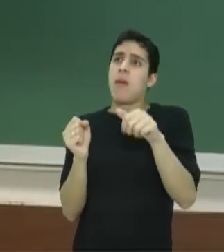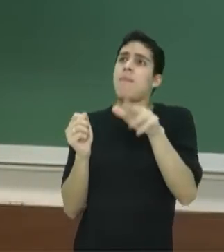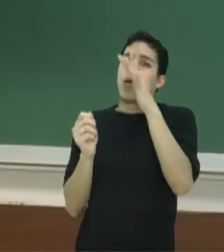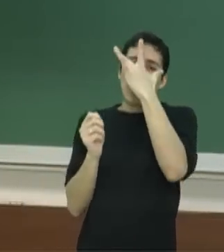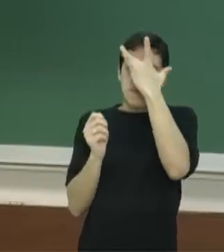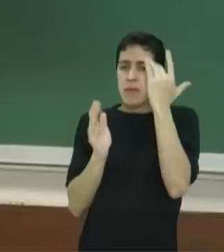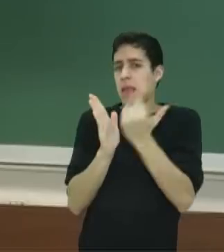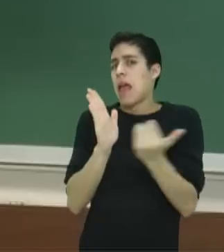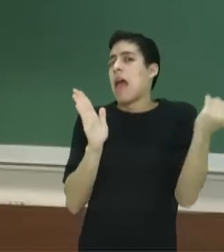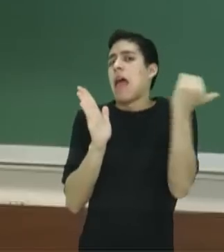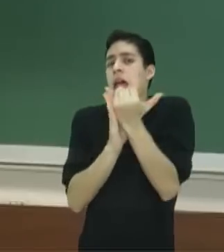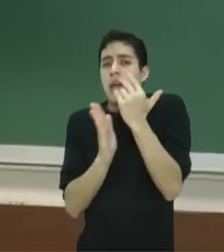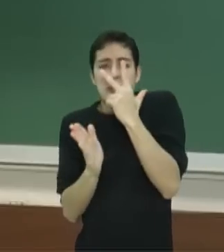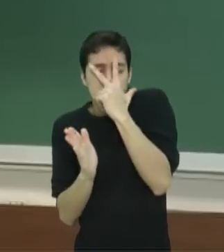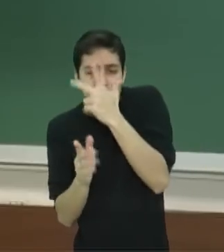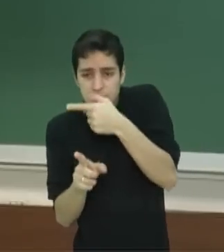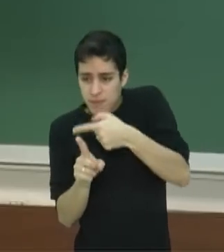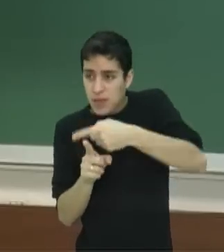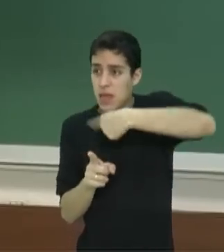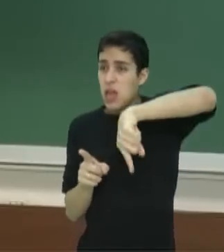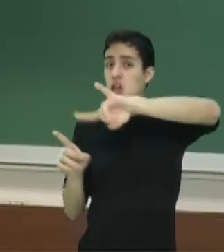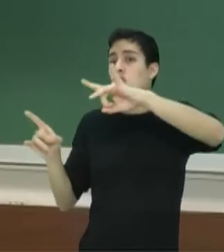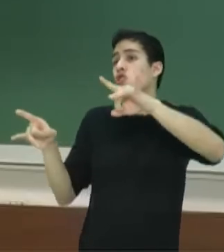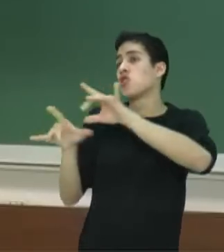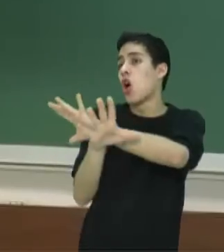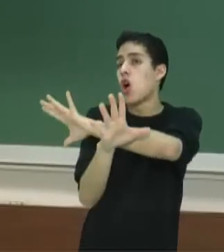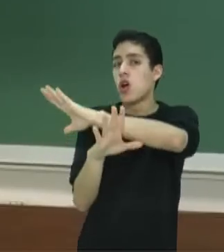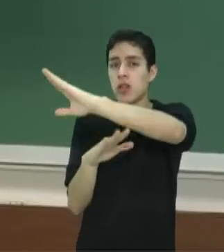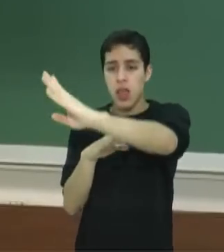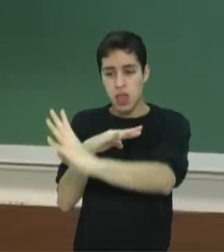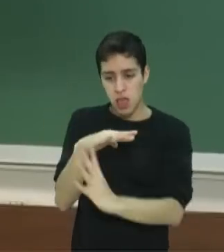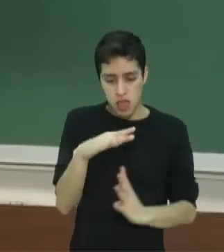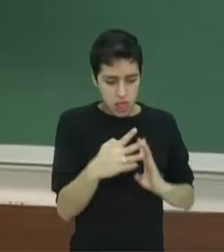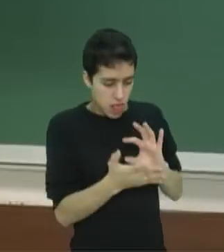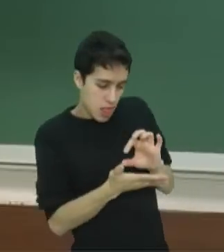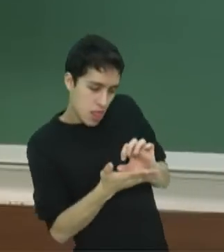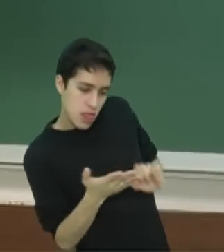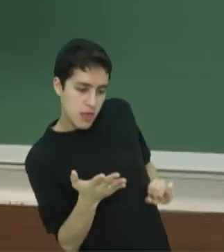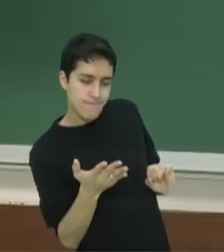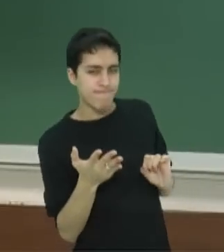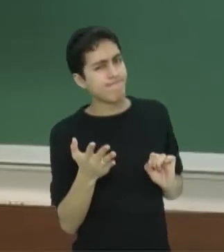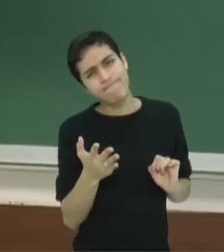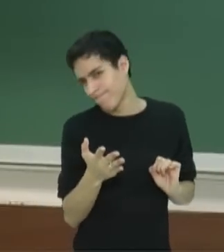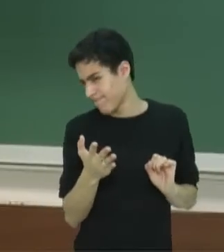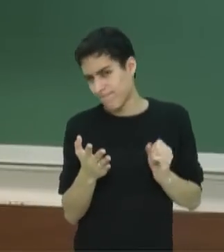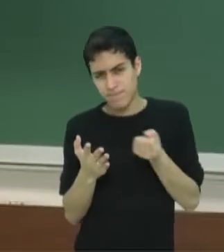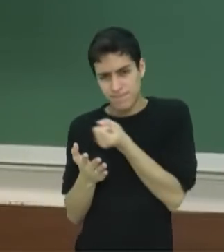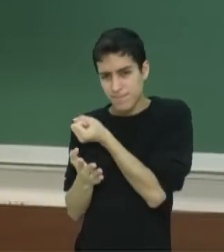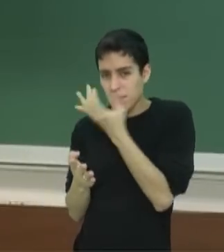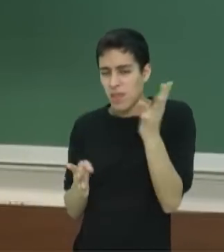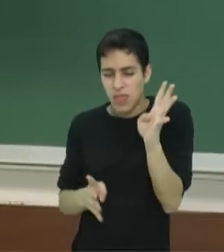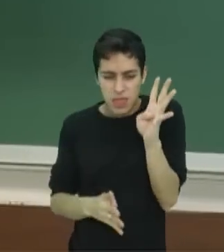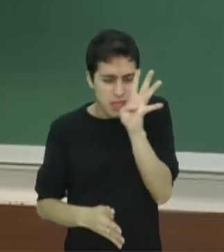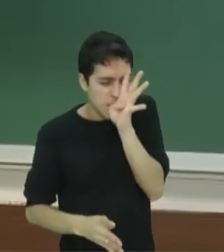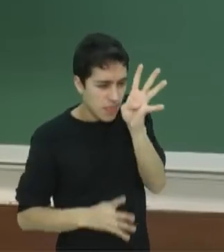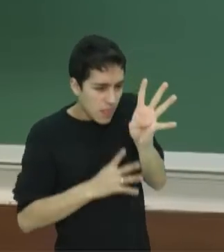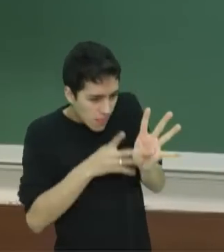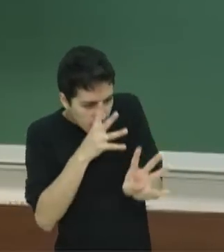maior, considerando que nem todos os imigrantes entravam dessa forma